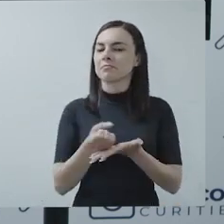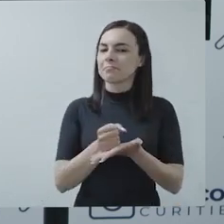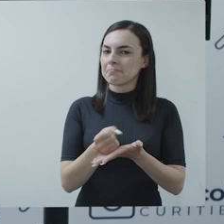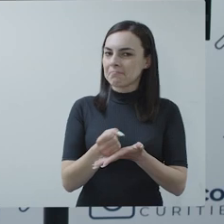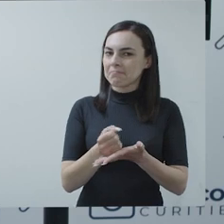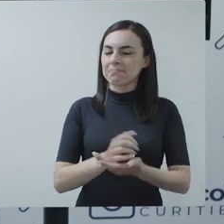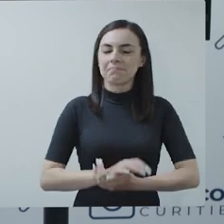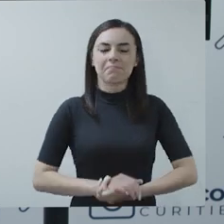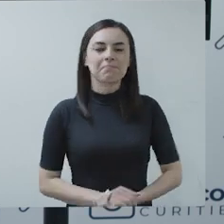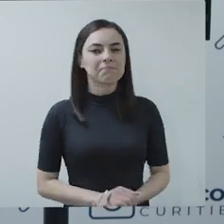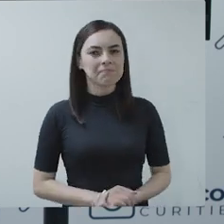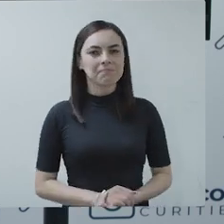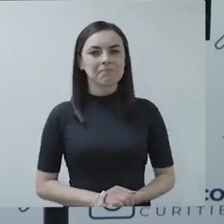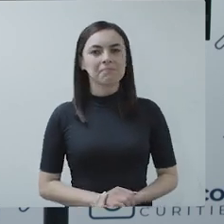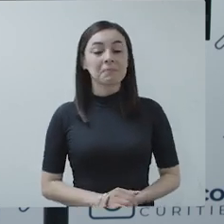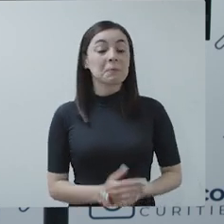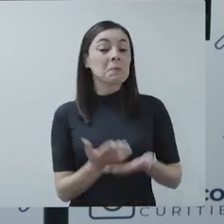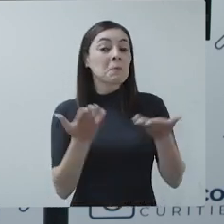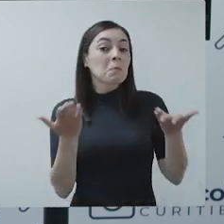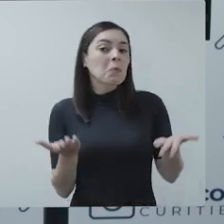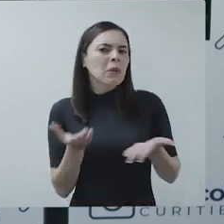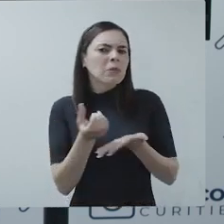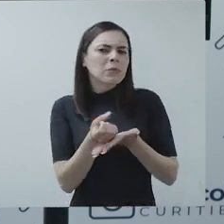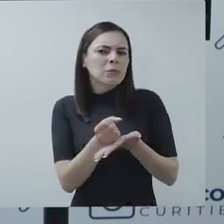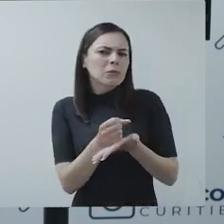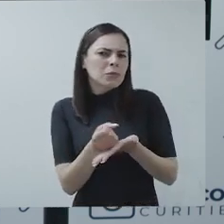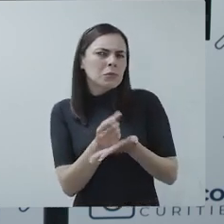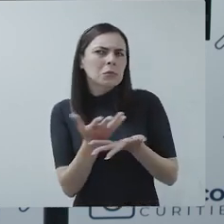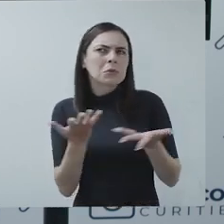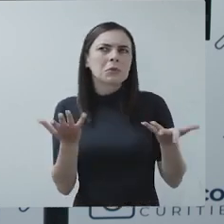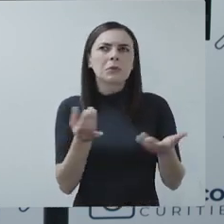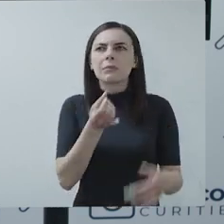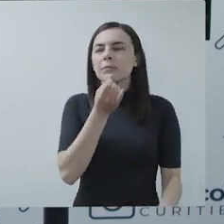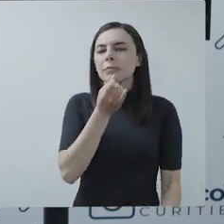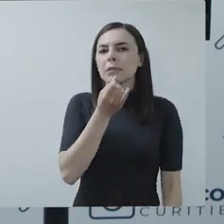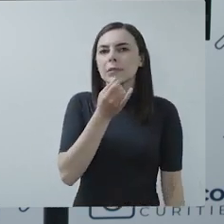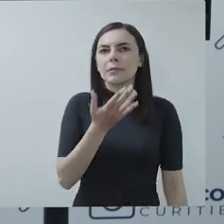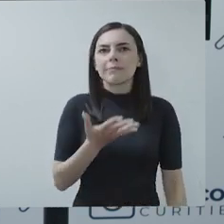hoje. Qual será que vai ser o jogo? Será que vai ser jogo de